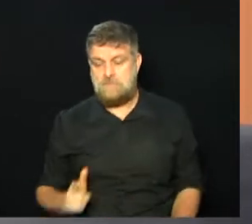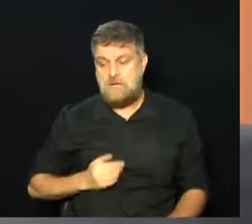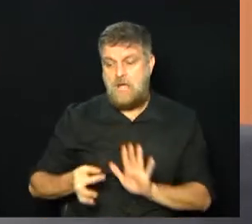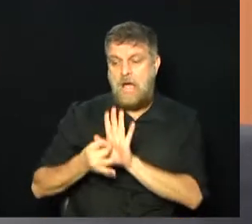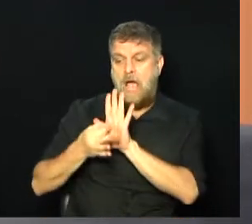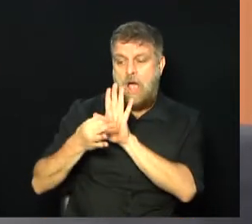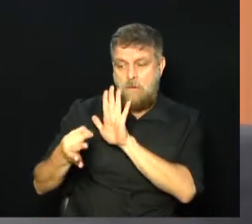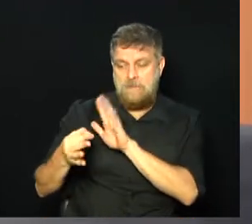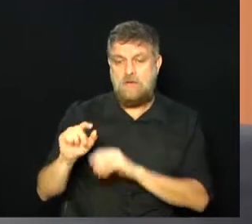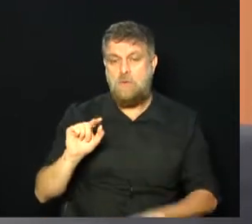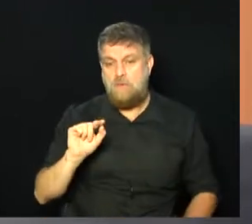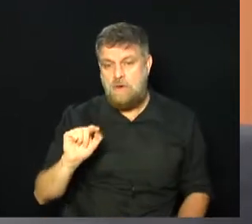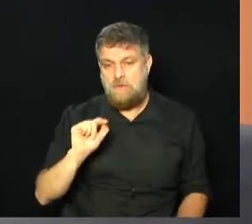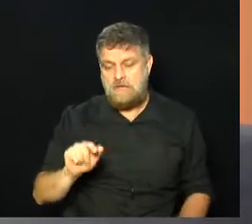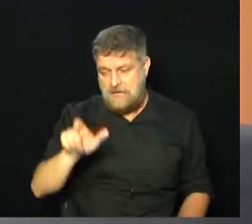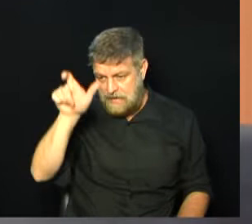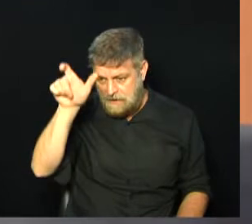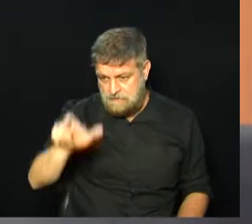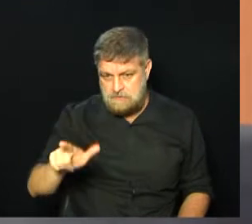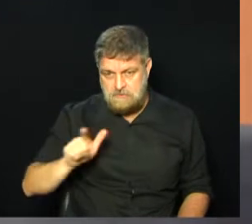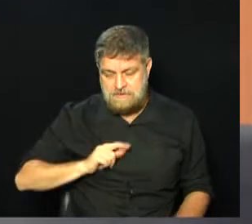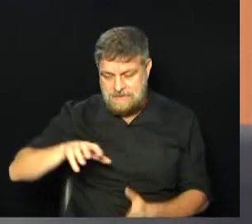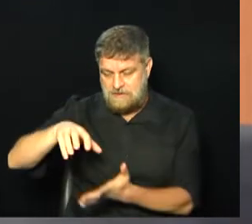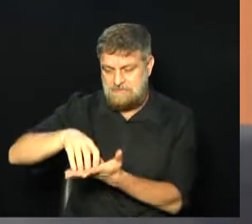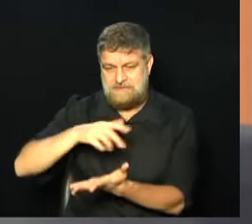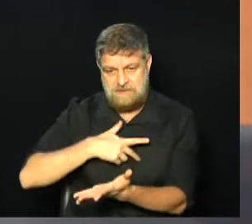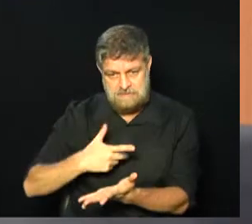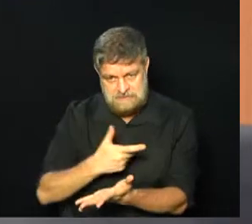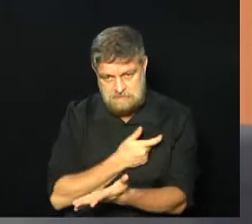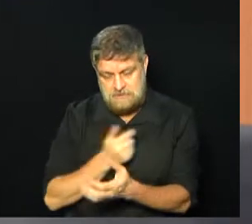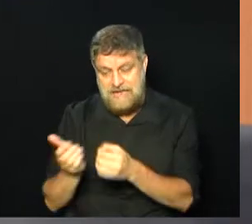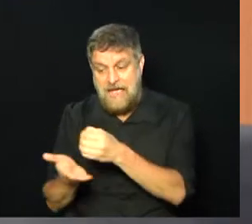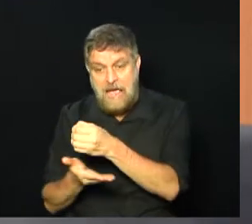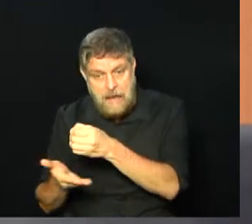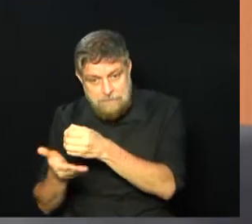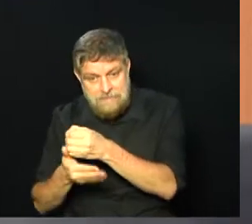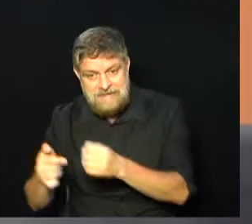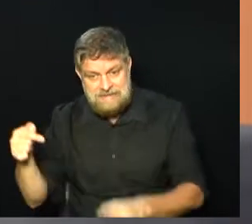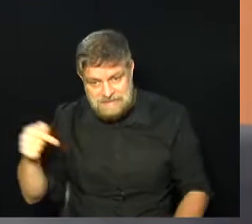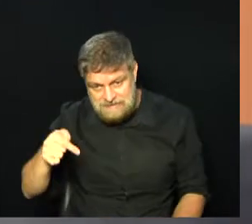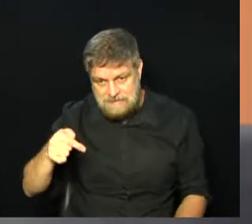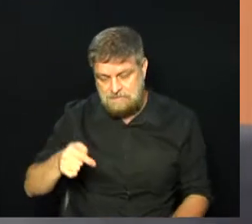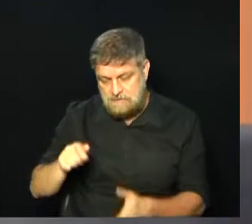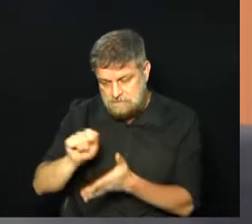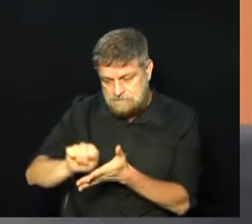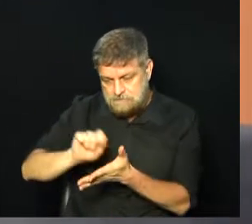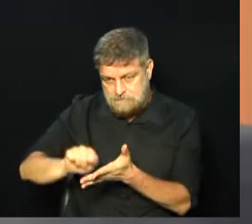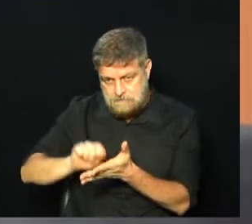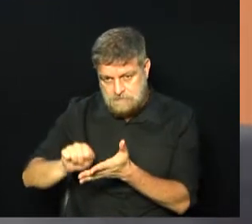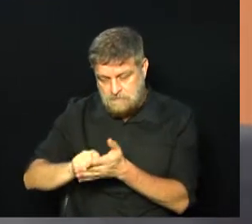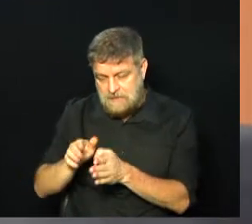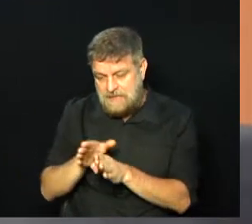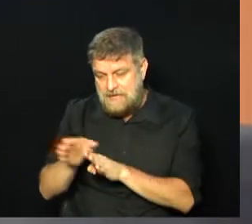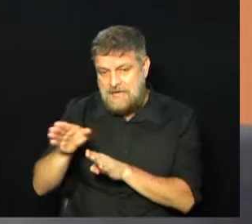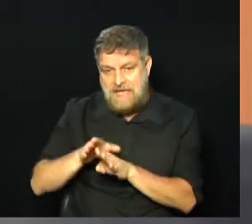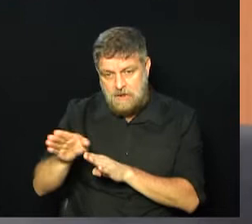esse paciente ele tem que passar pela unidade básica, a unidade básica fazer o encaminhamento até para direcionar, porque você